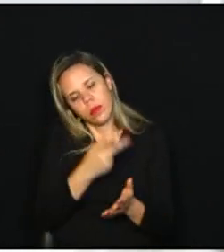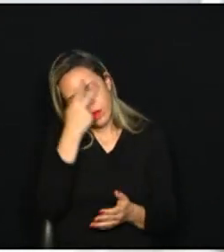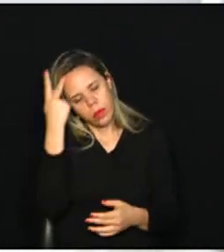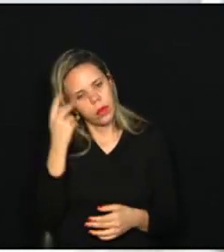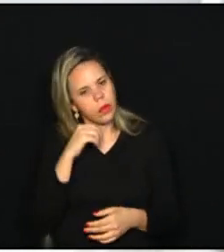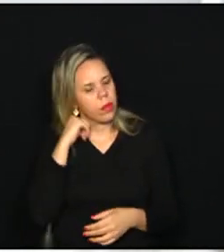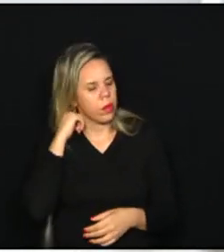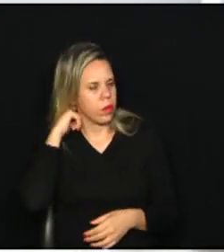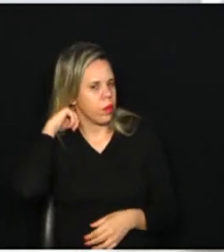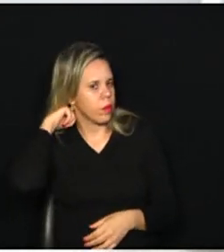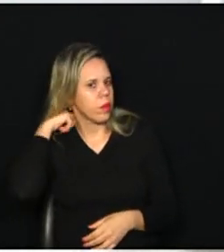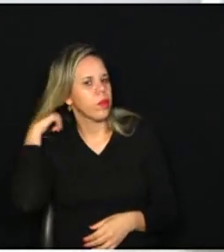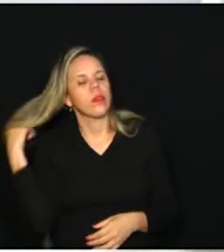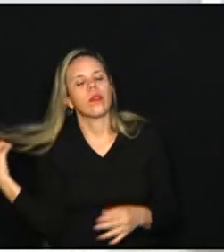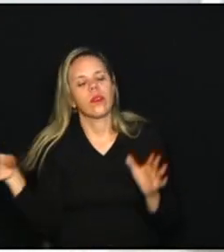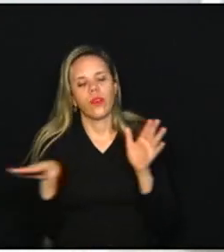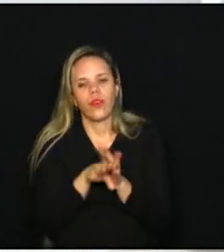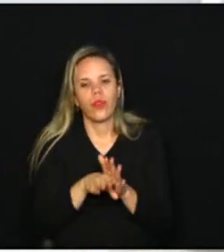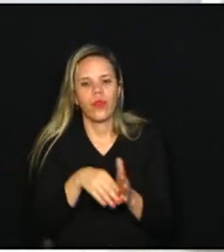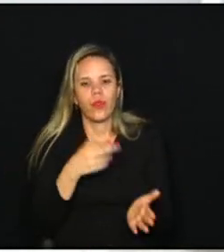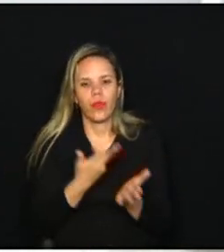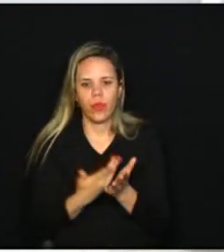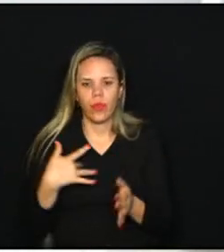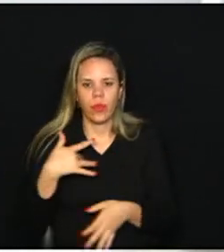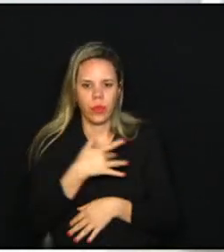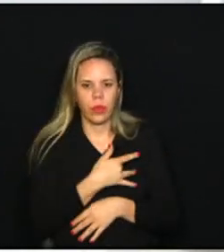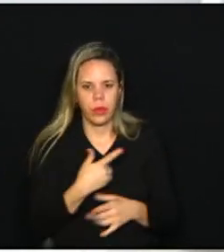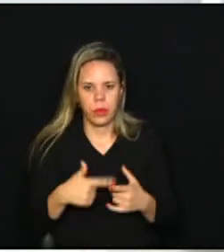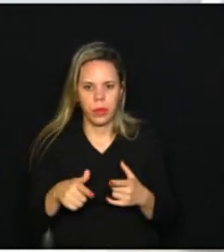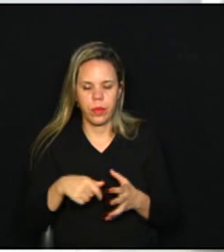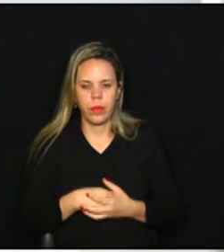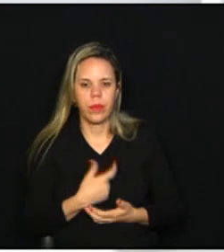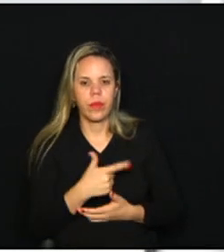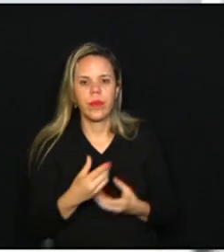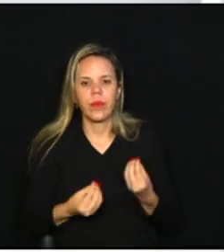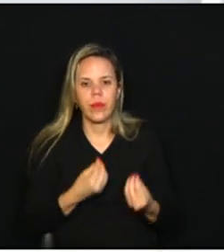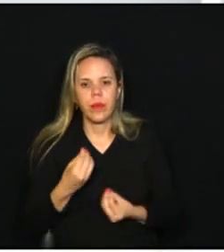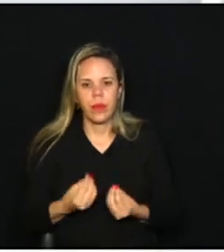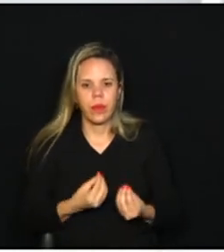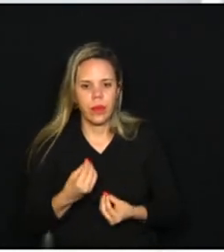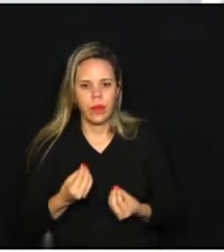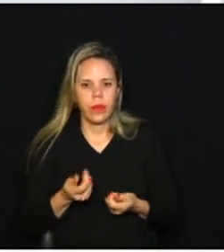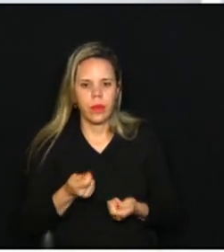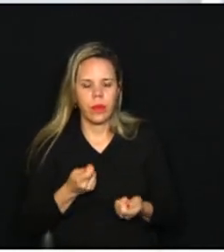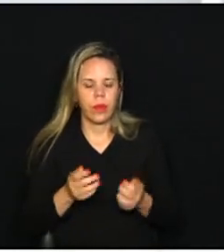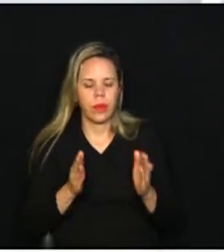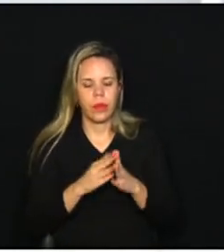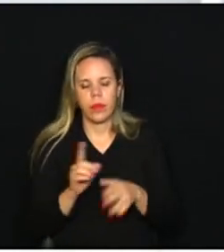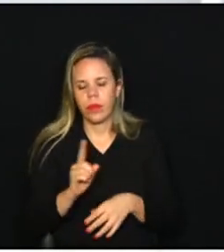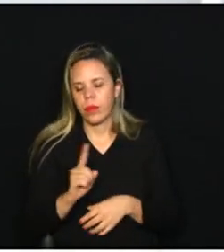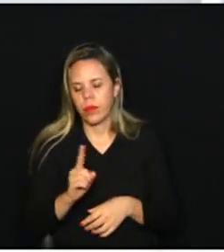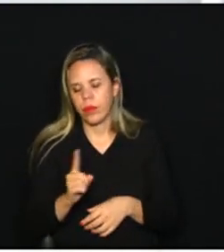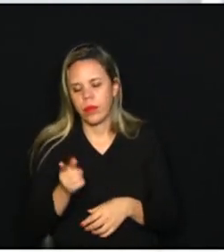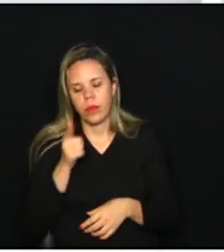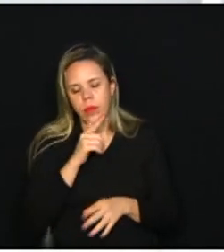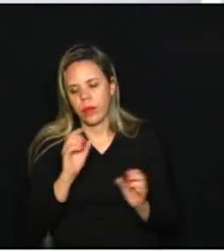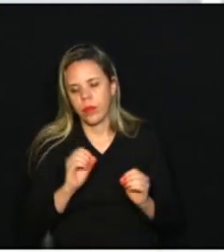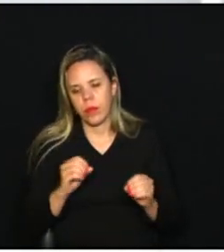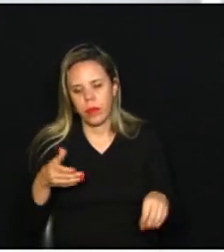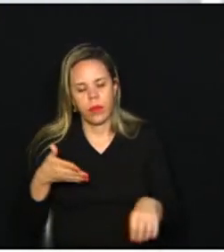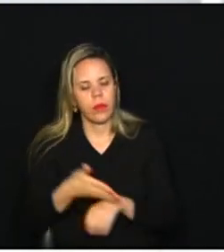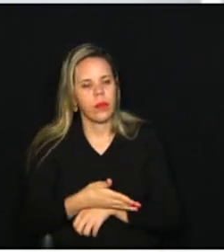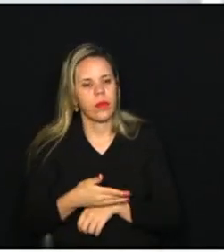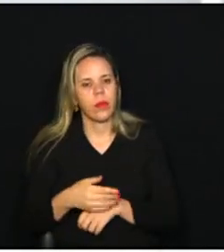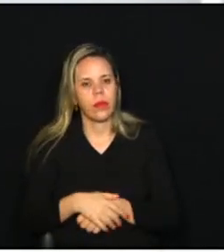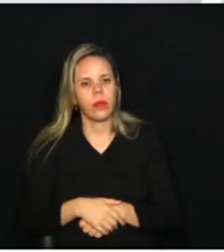acaba chegando para a saúde porque não tem como ela se manter em casa ou não conseguir acessar, ela vai